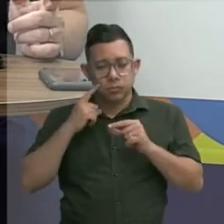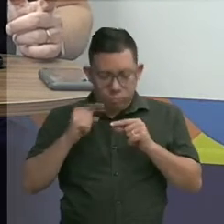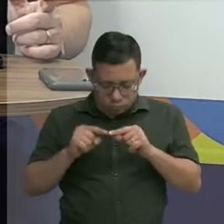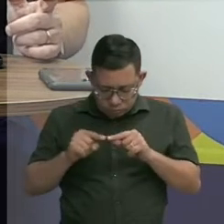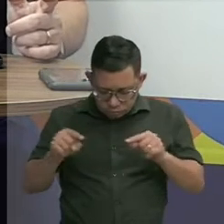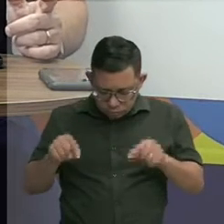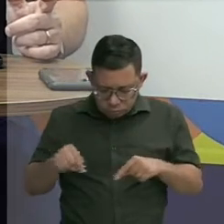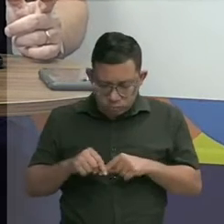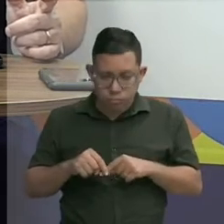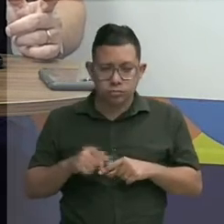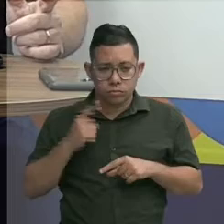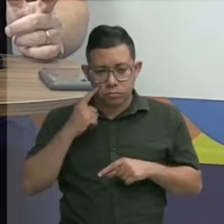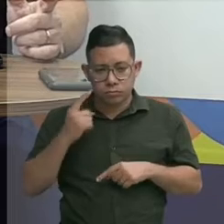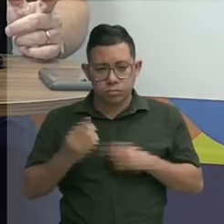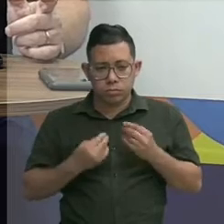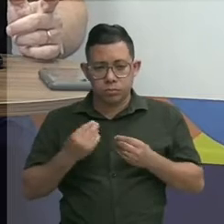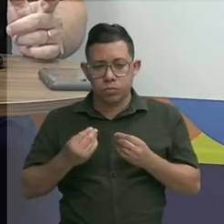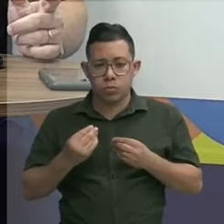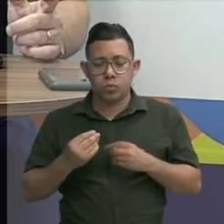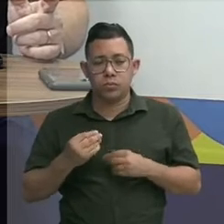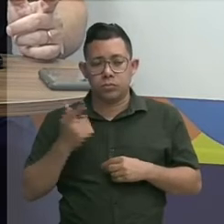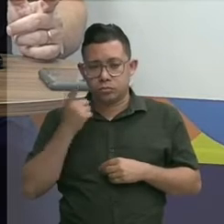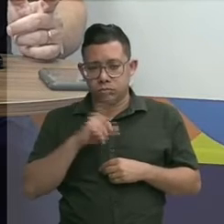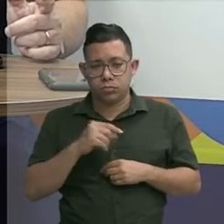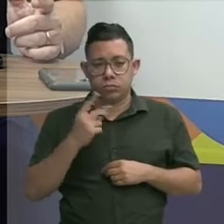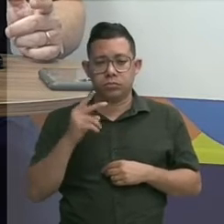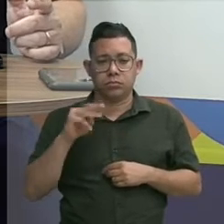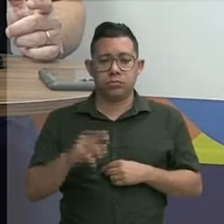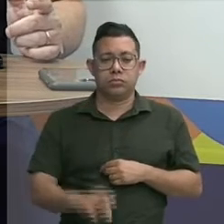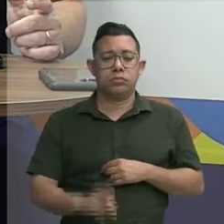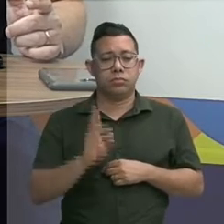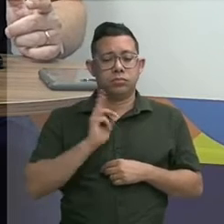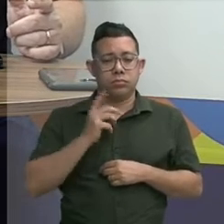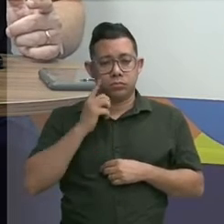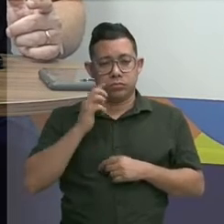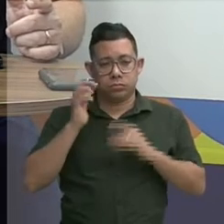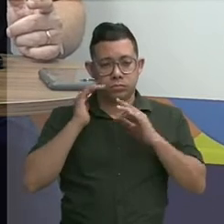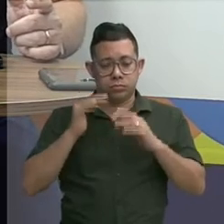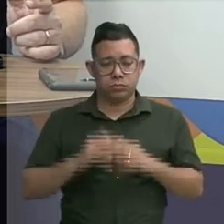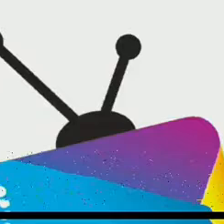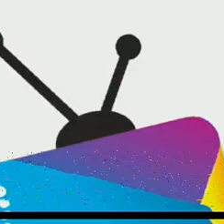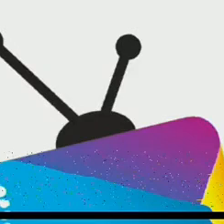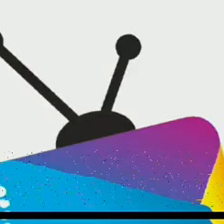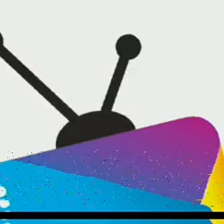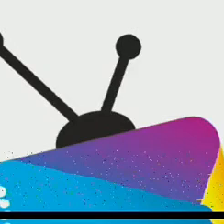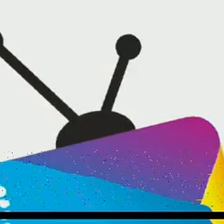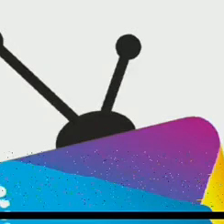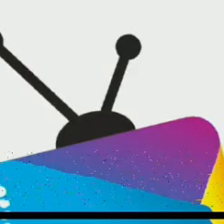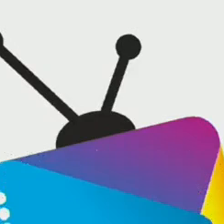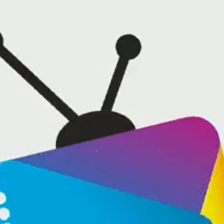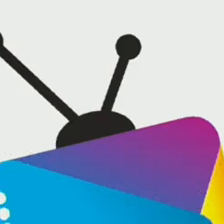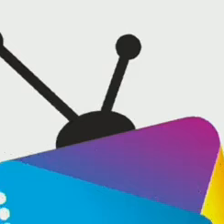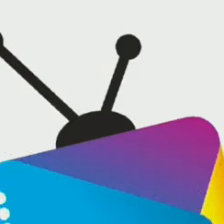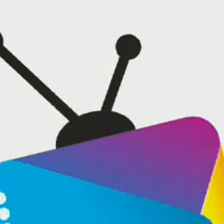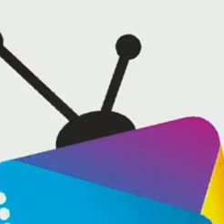que é comprimento vezes largura sua área então vamos lá em dois minutinhos para você vamos lá